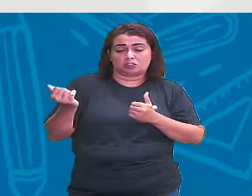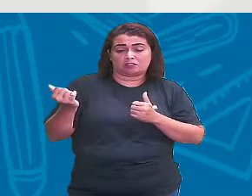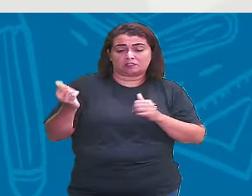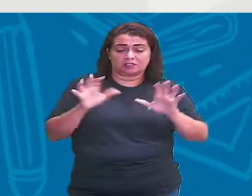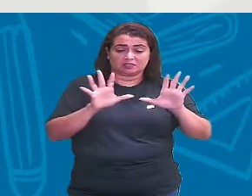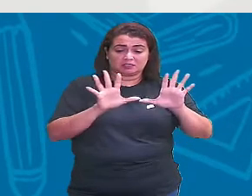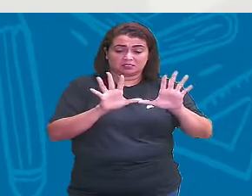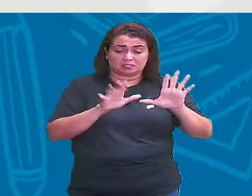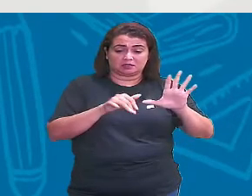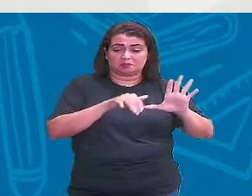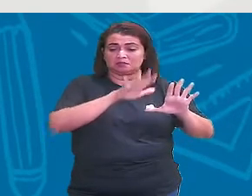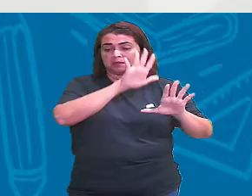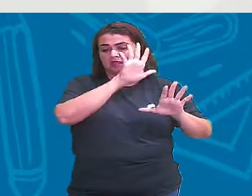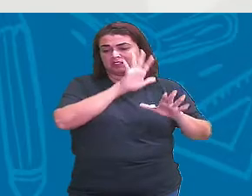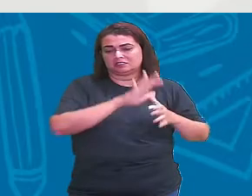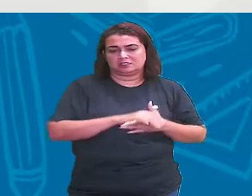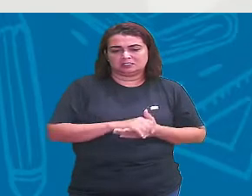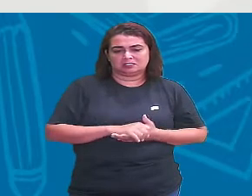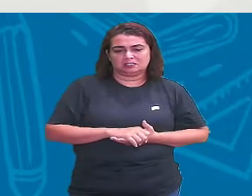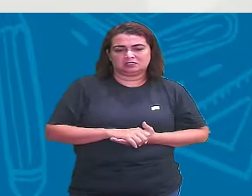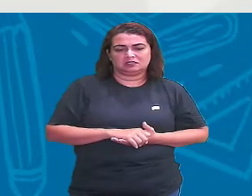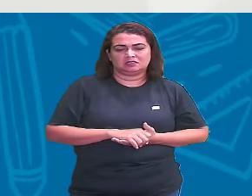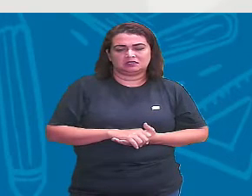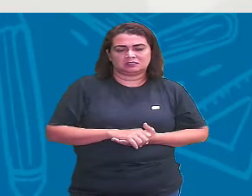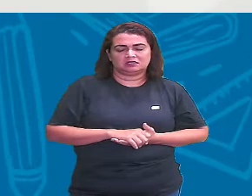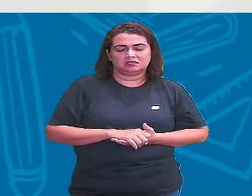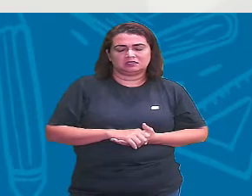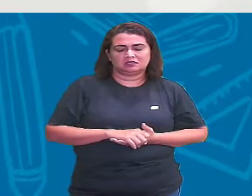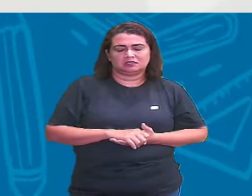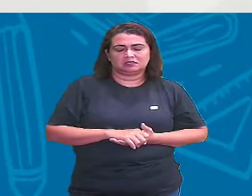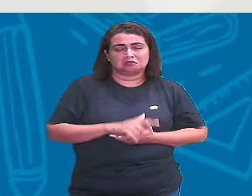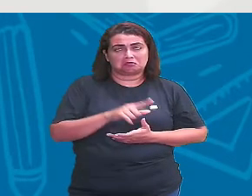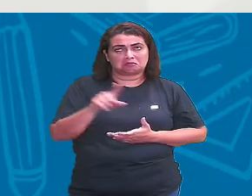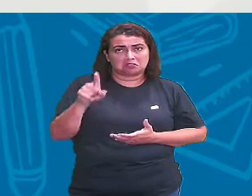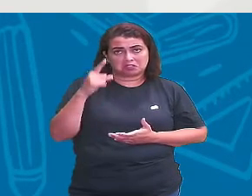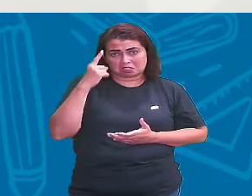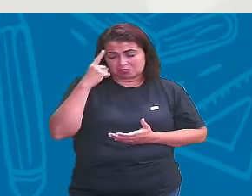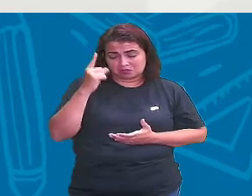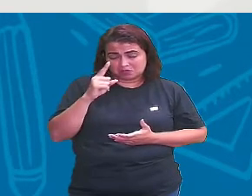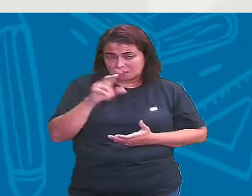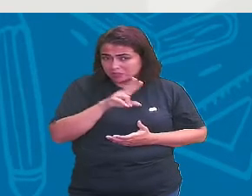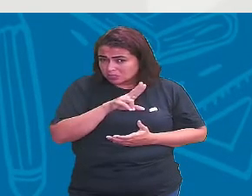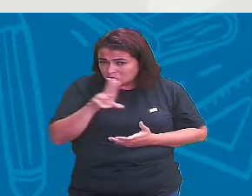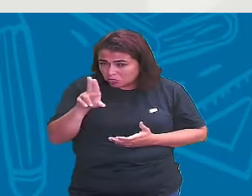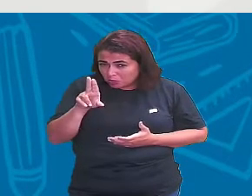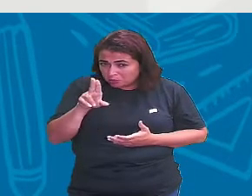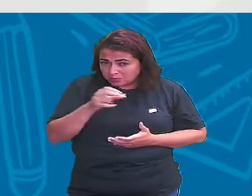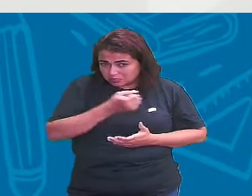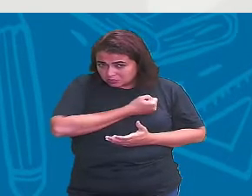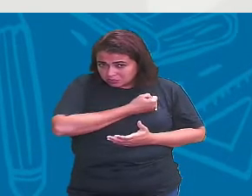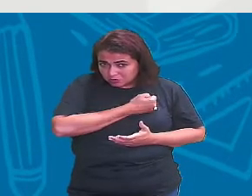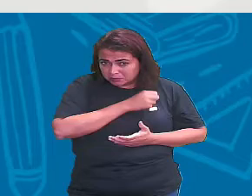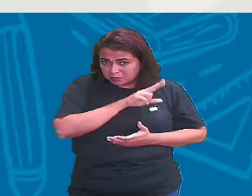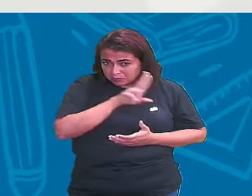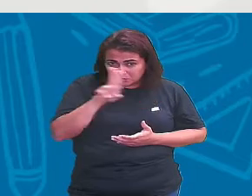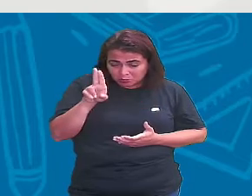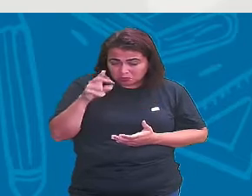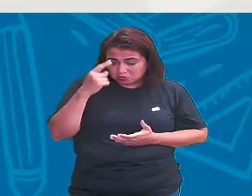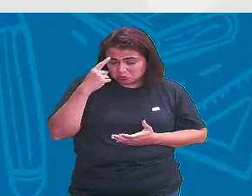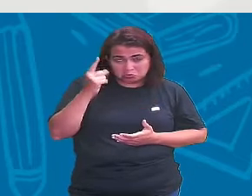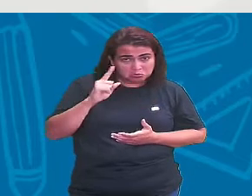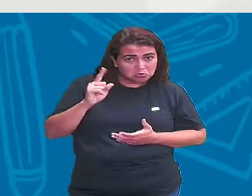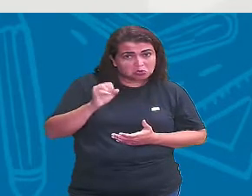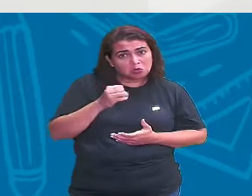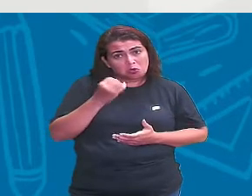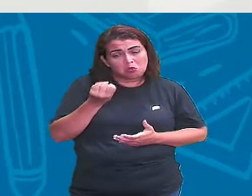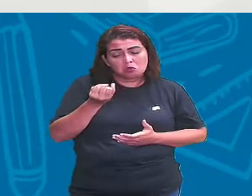Tá bom? Então, você pode até nem saber o nome de todos os números ou saber a